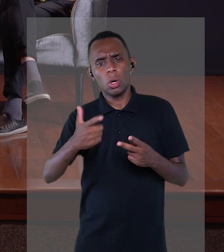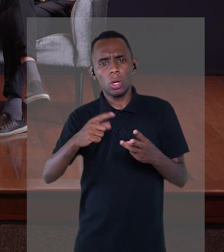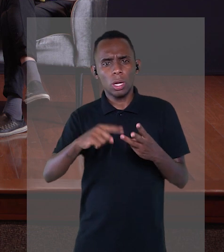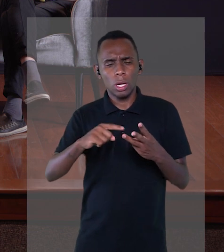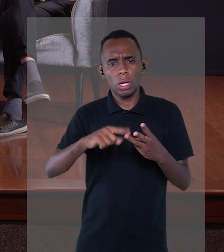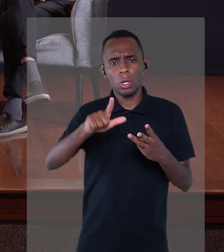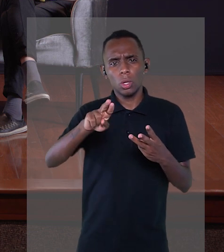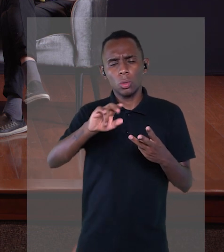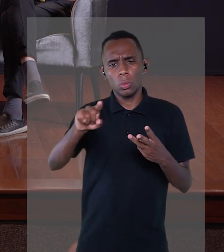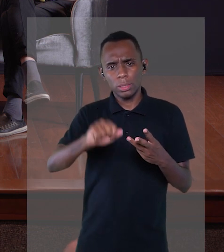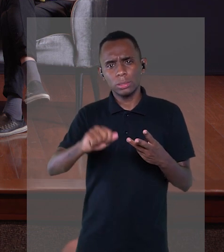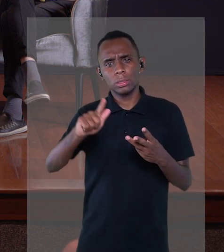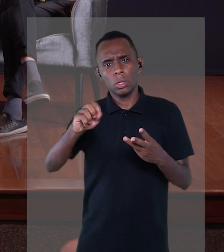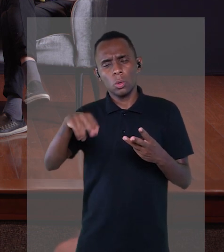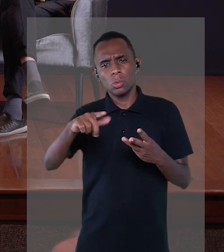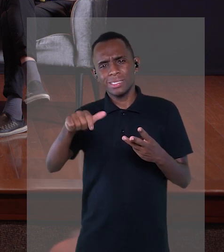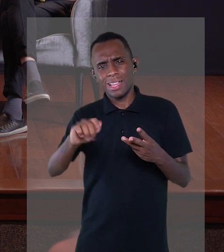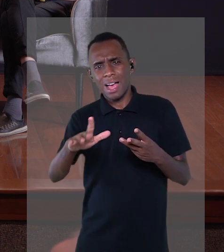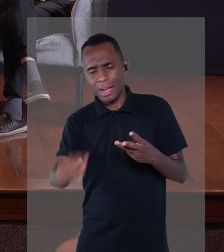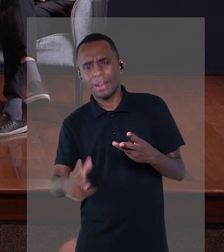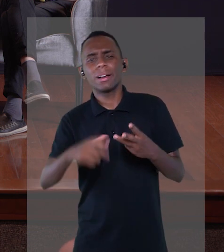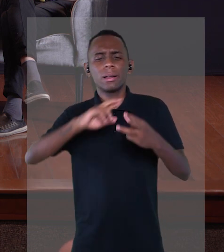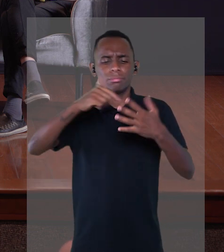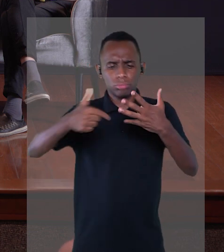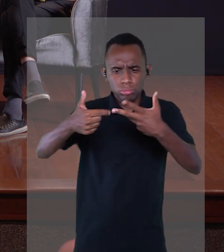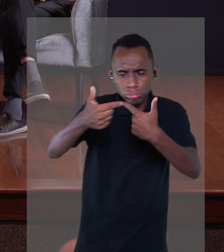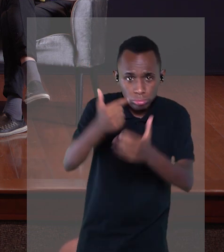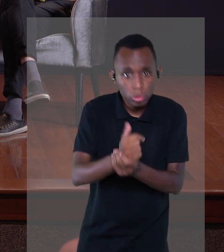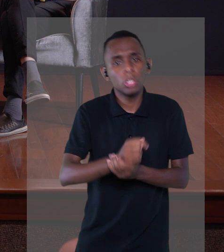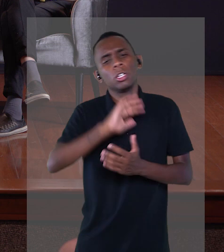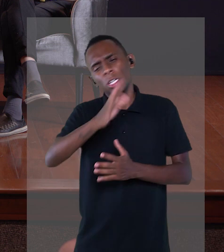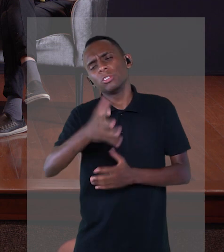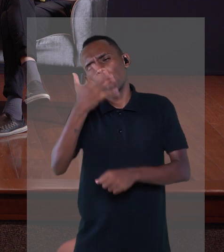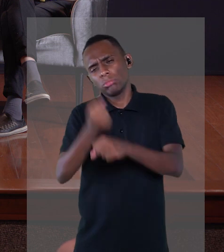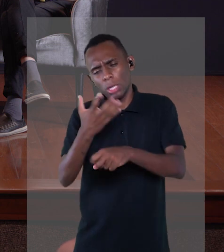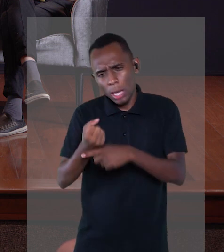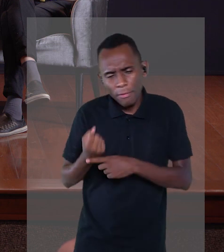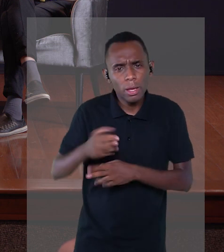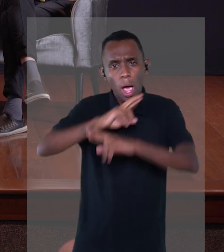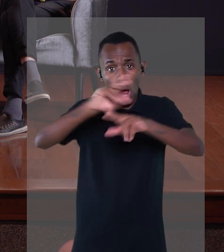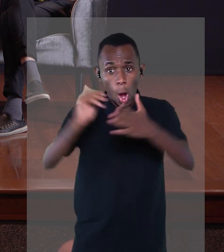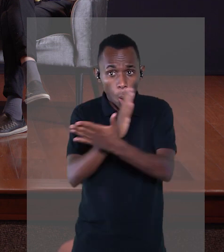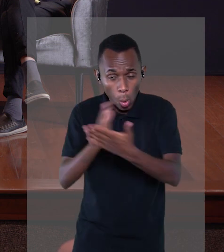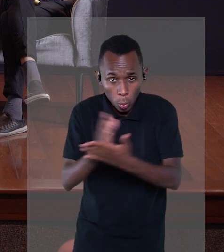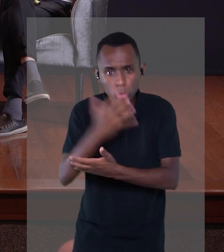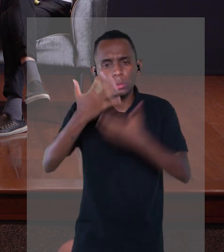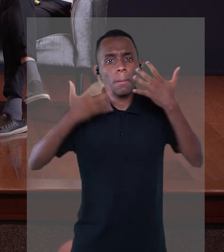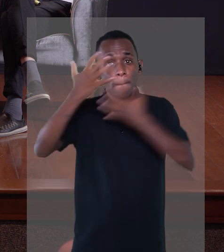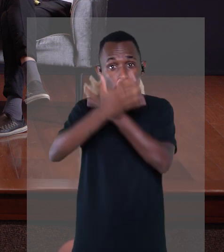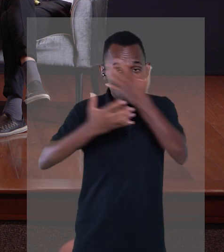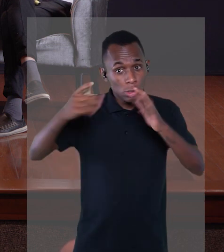Nordeste, Luiz Gonzaga. Foram as primeiras influências. Tanto é que eu já gravei Dolores Duran, Lupicínio Rodrigues. São pessoas que eu